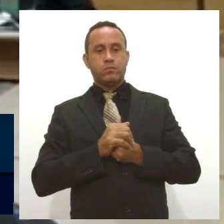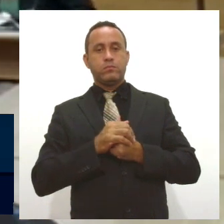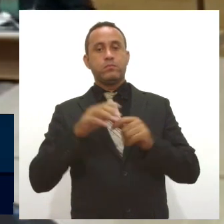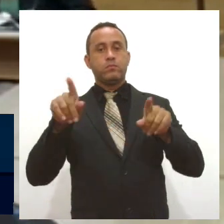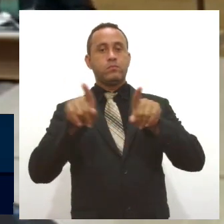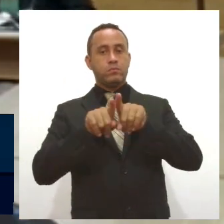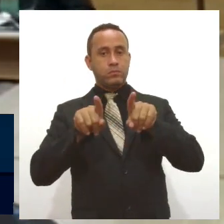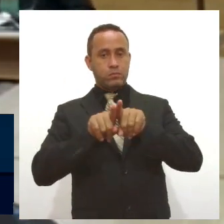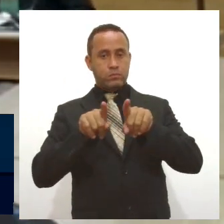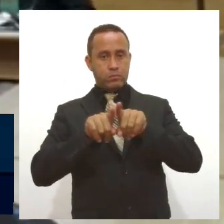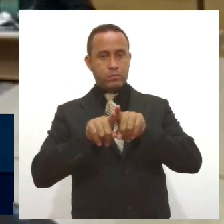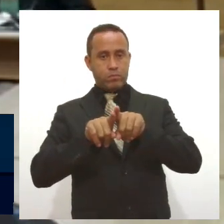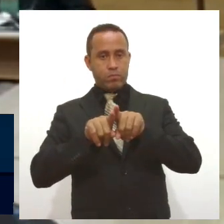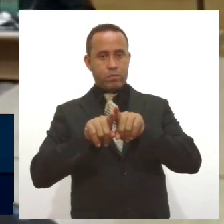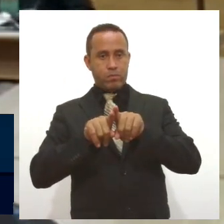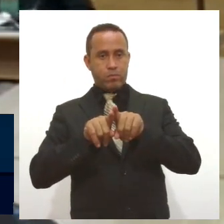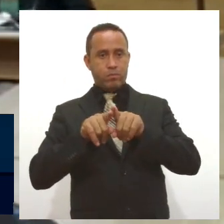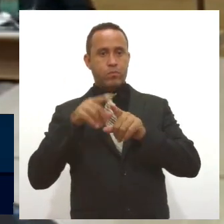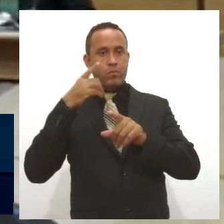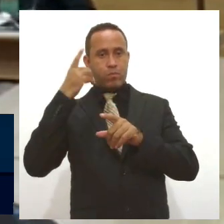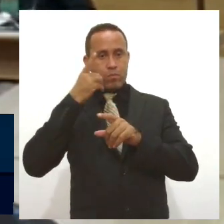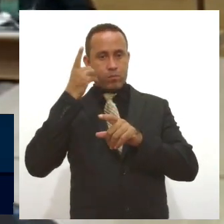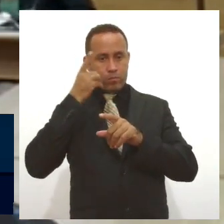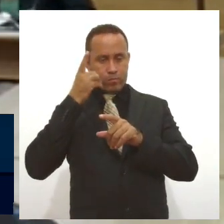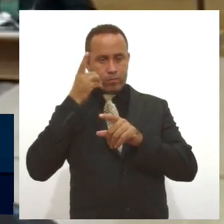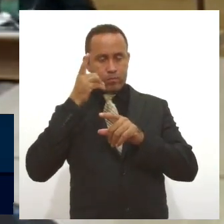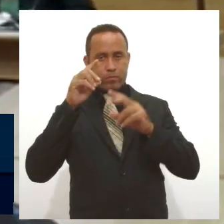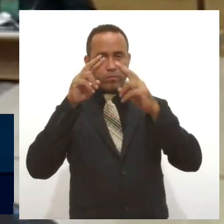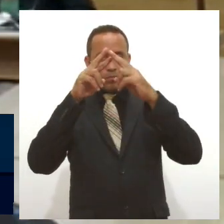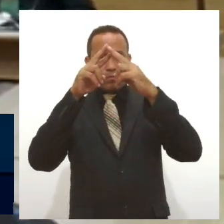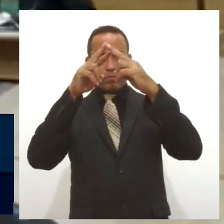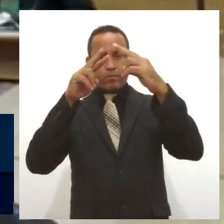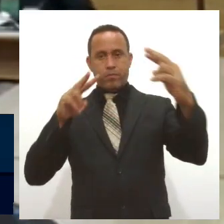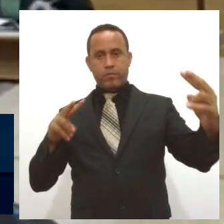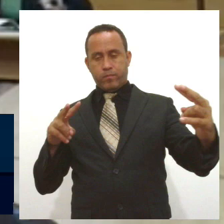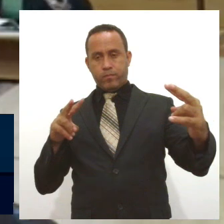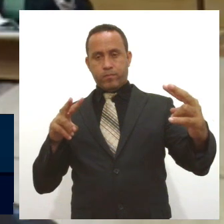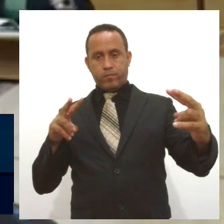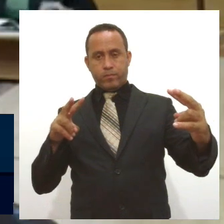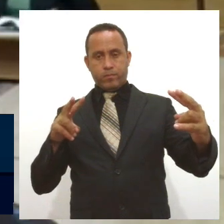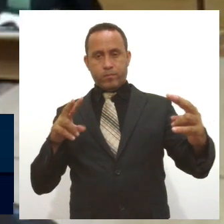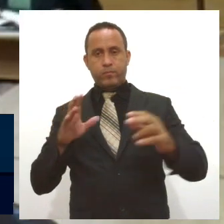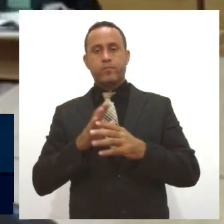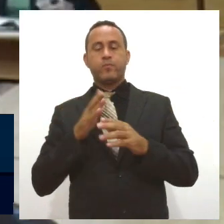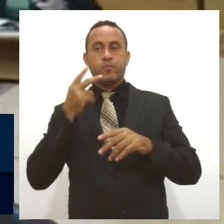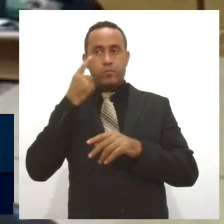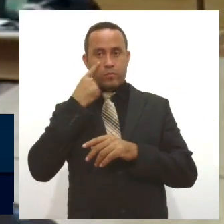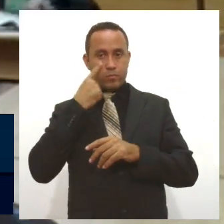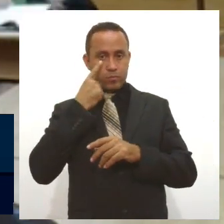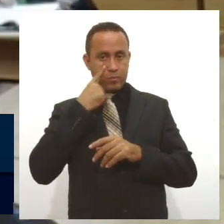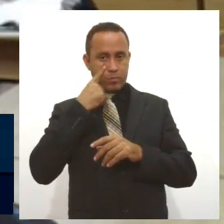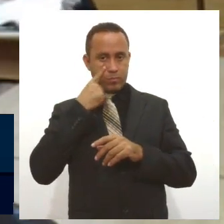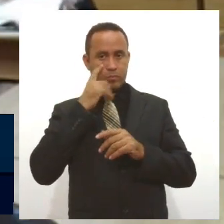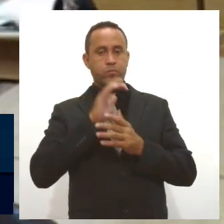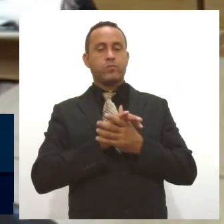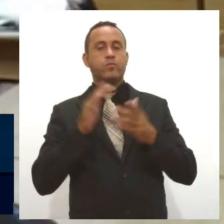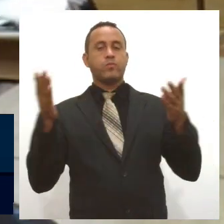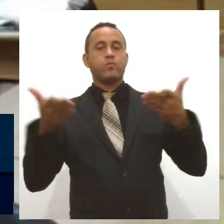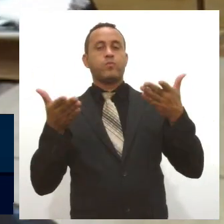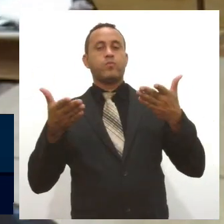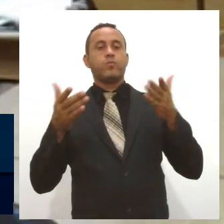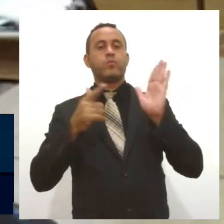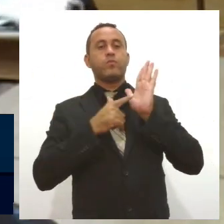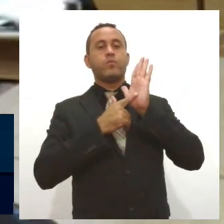também os demais deputados que virtualmente, em home office, acompanham esta sessão.